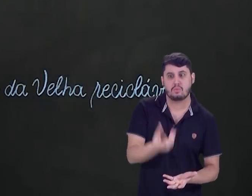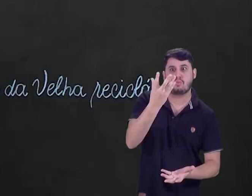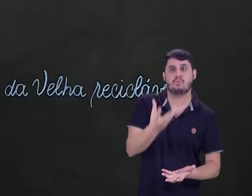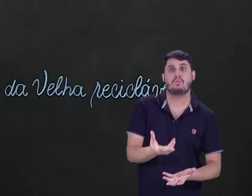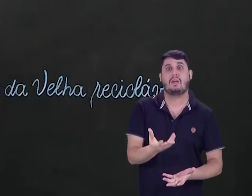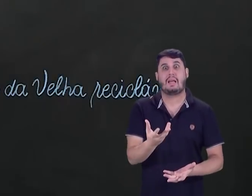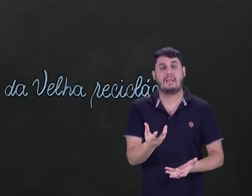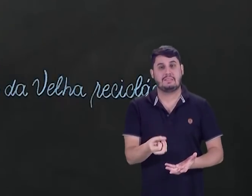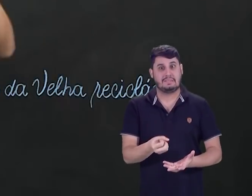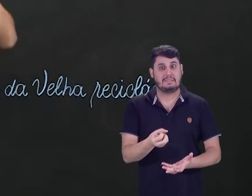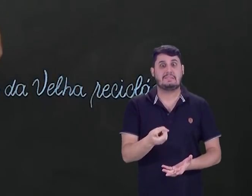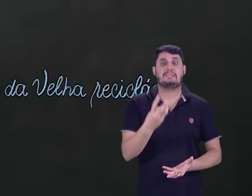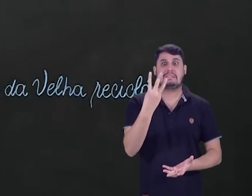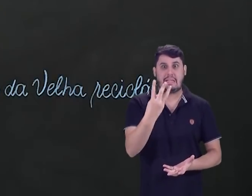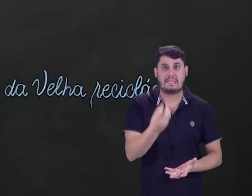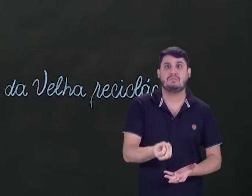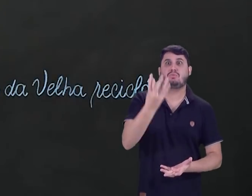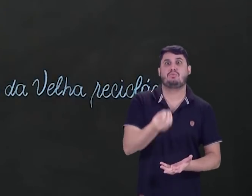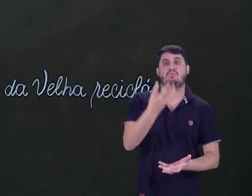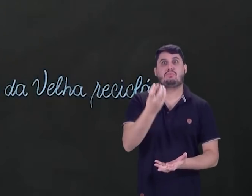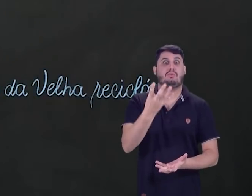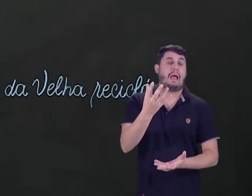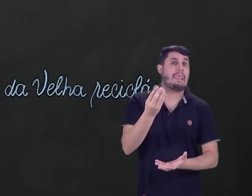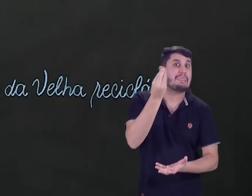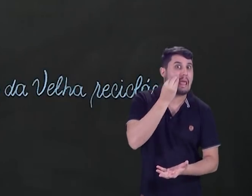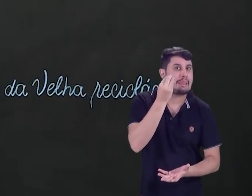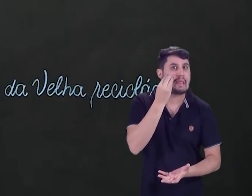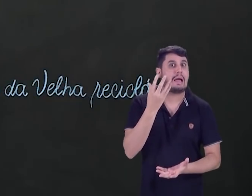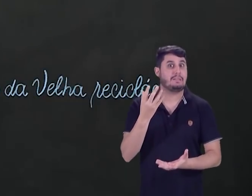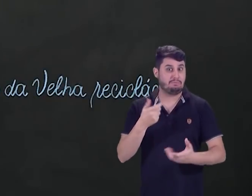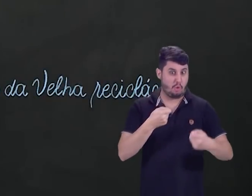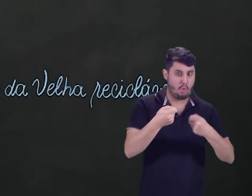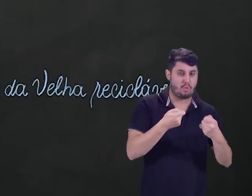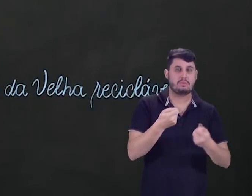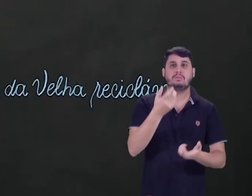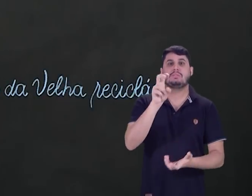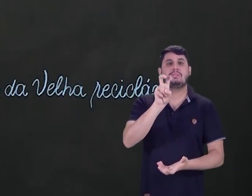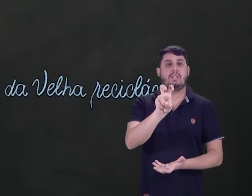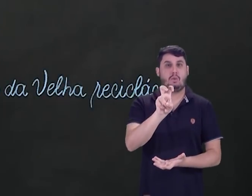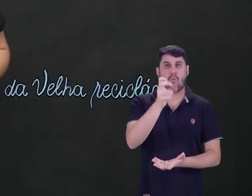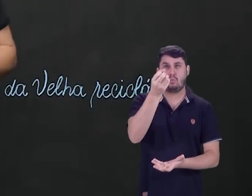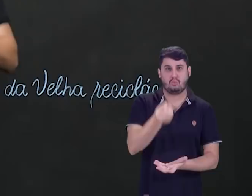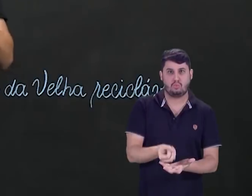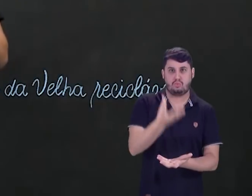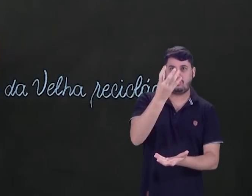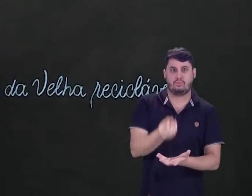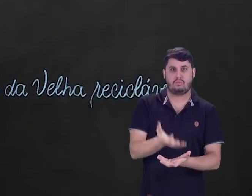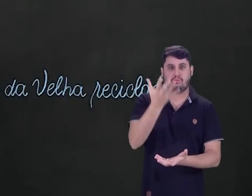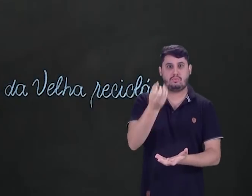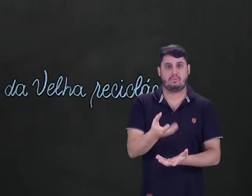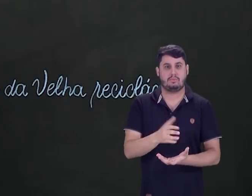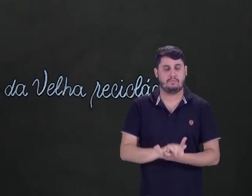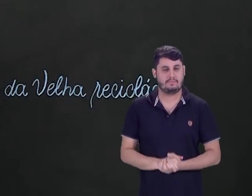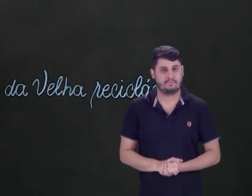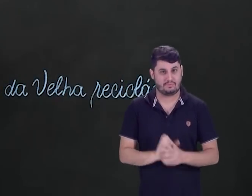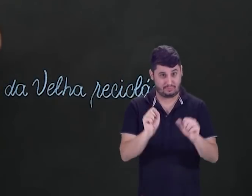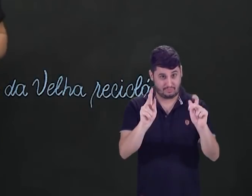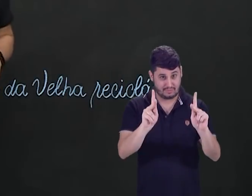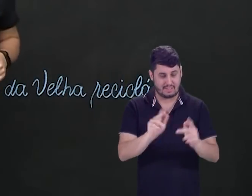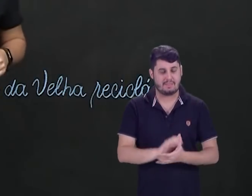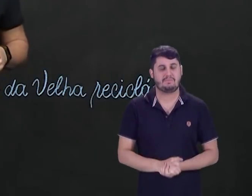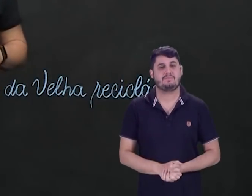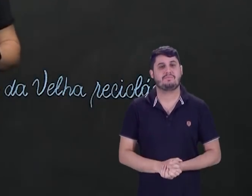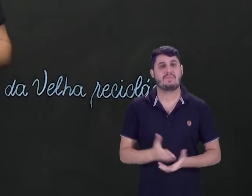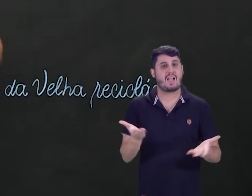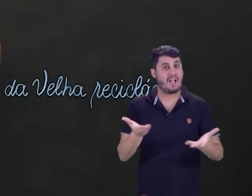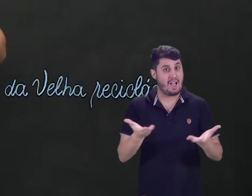pegar as cinco tampinhas. Esse é o jogo das Cinco Marias. Agora, um jogo bem legal que você pode